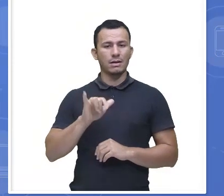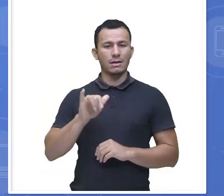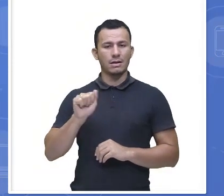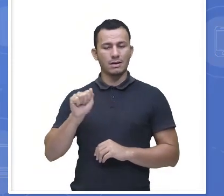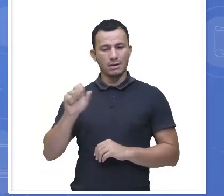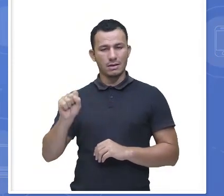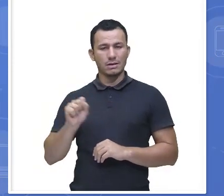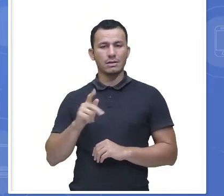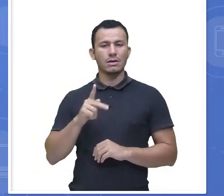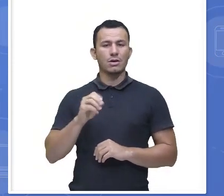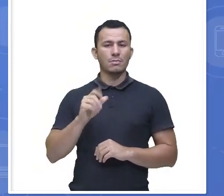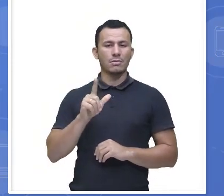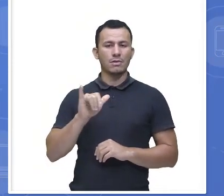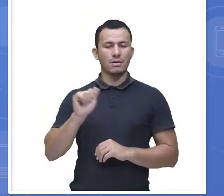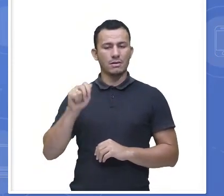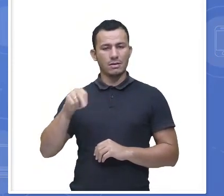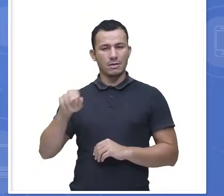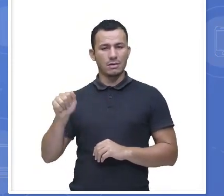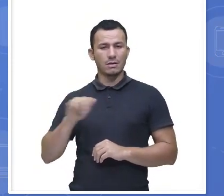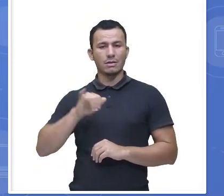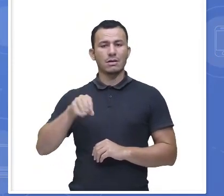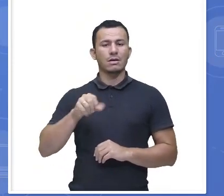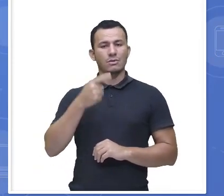Poliana, João Henrique,